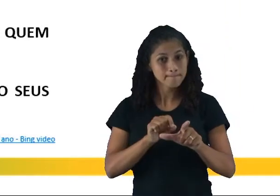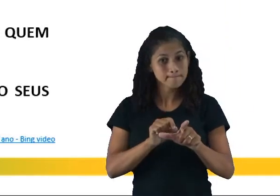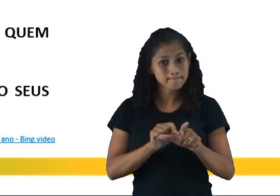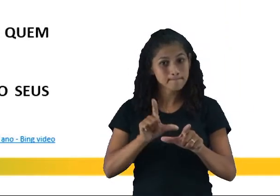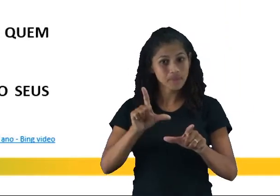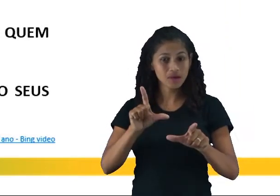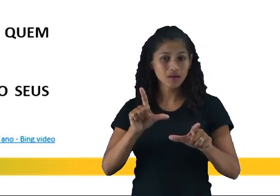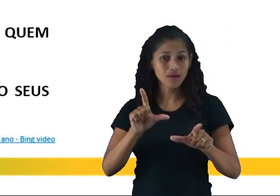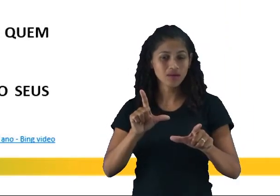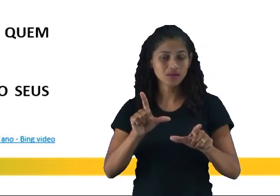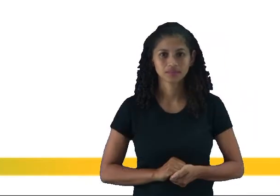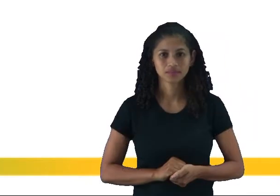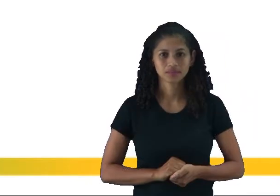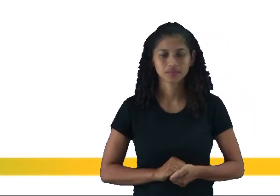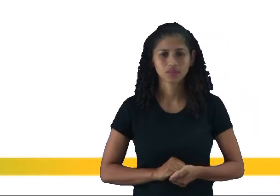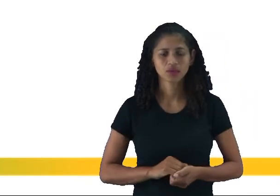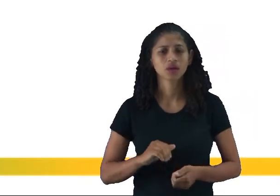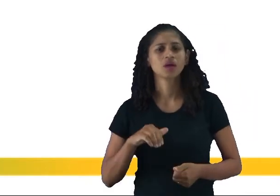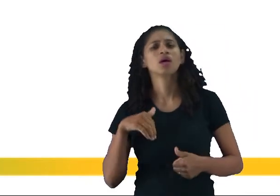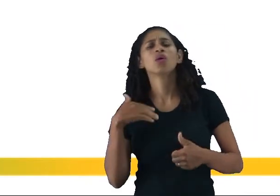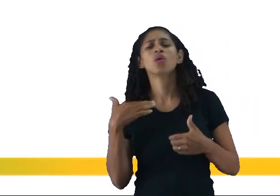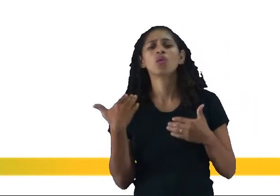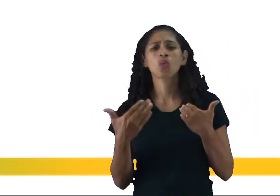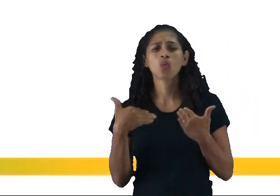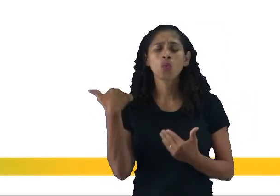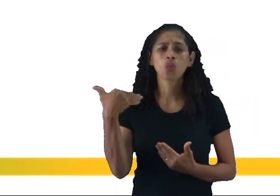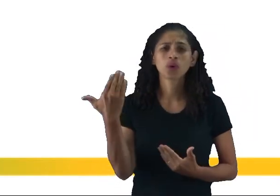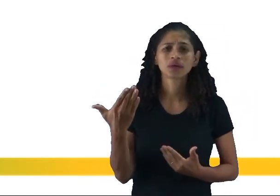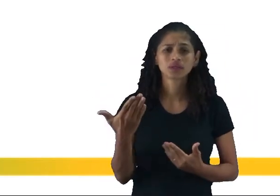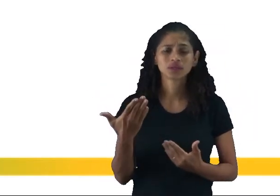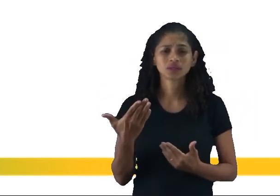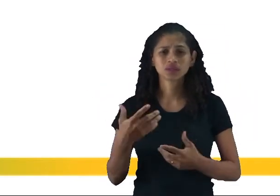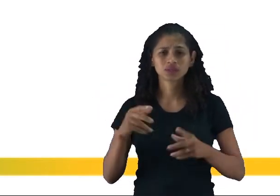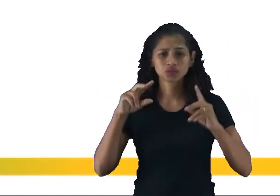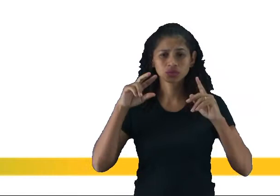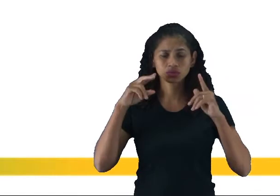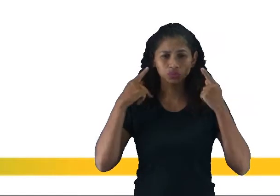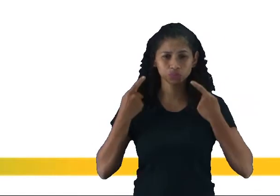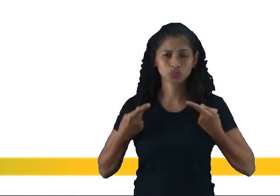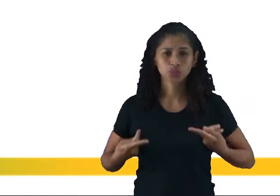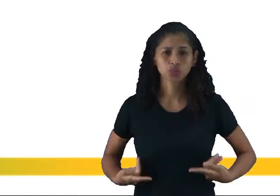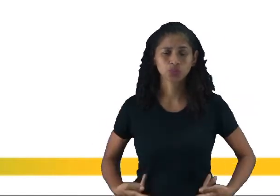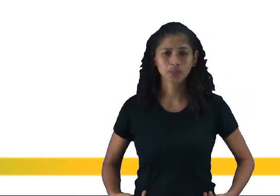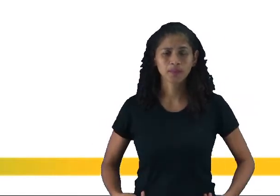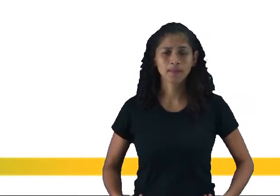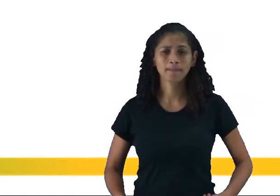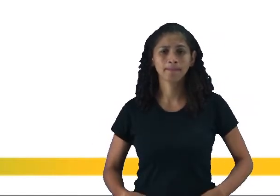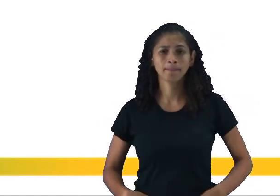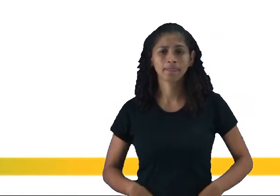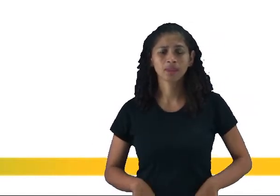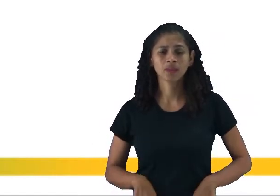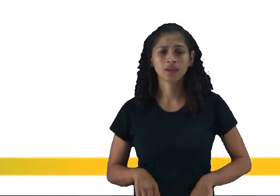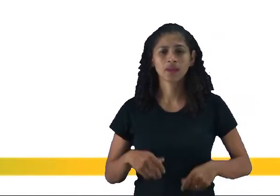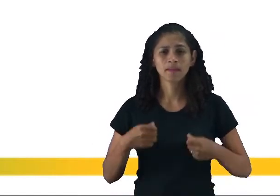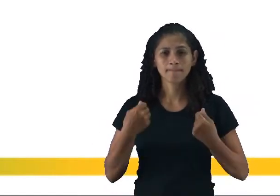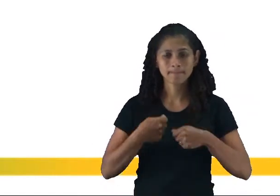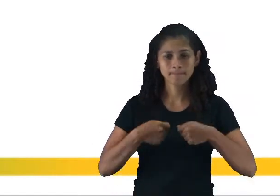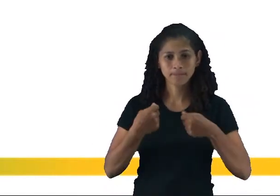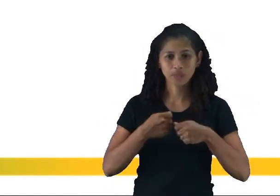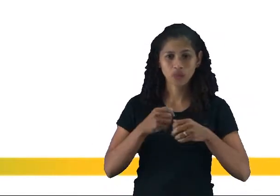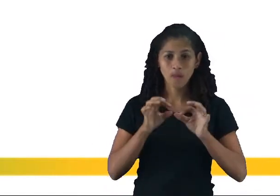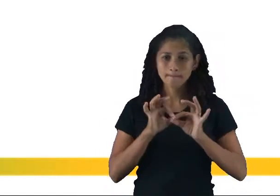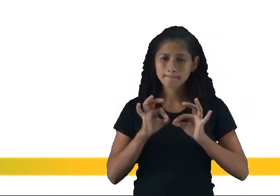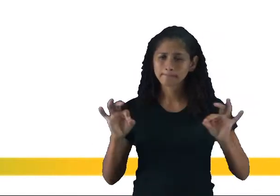crianças, certo? E quando foi que o ser humano passou a ter a necessidade de medir as coisas? Olha